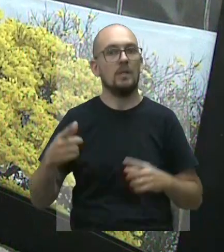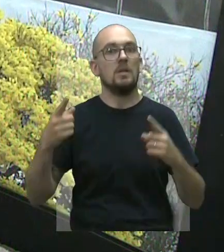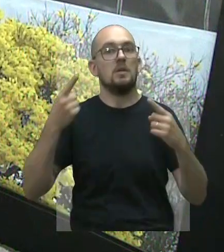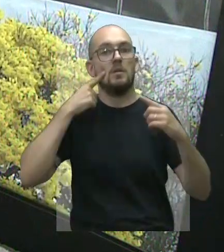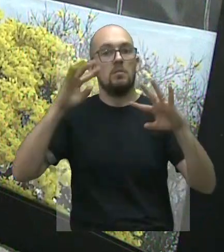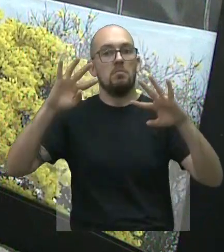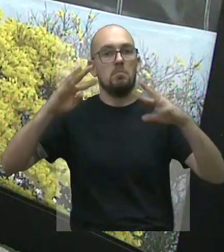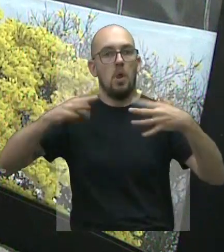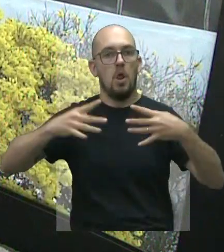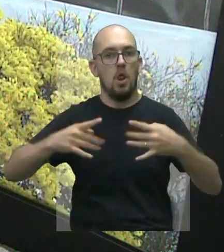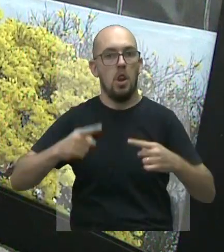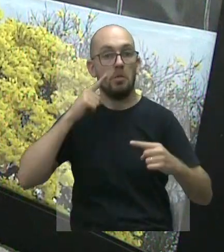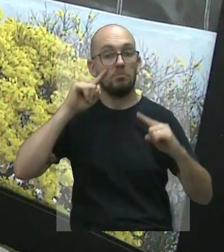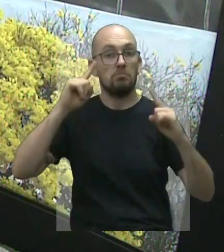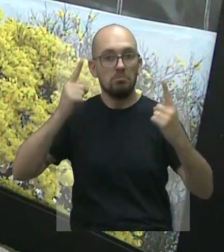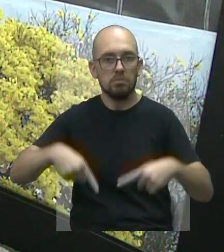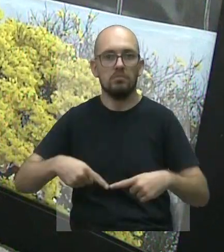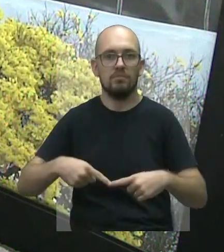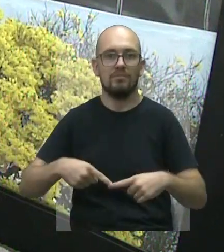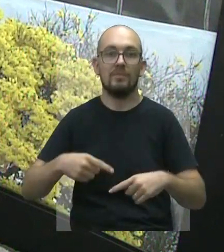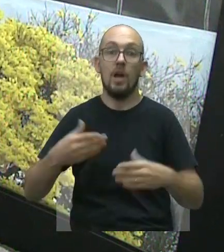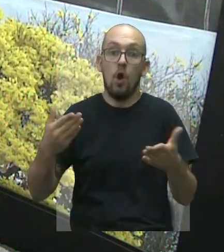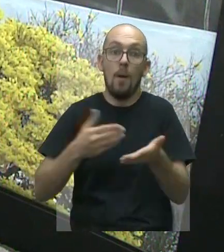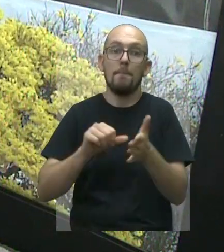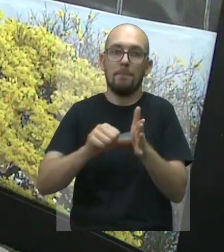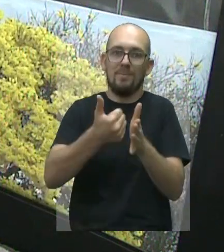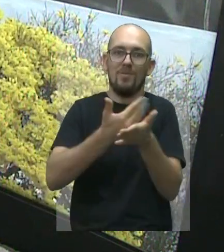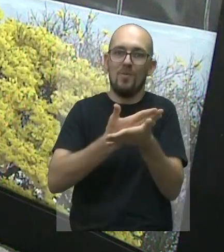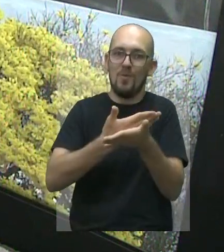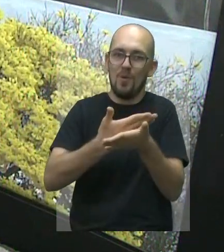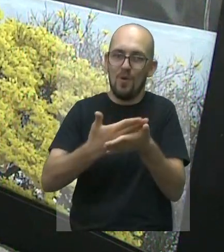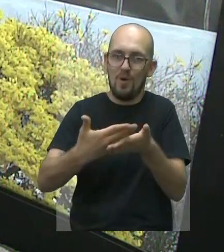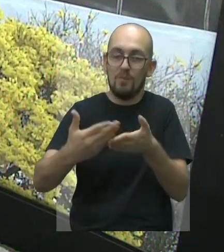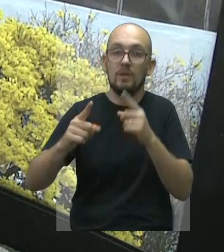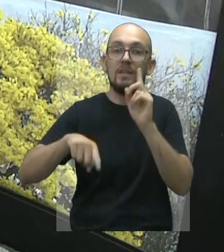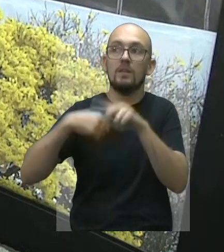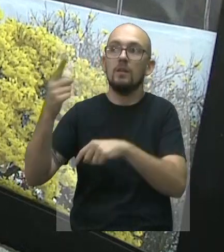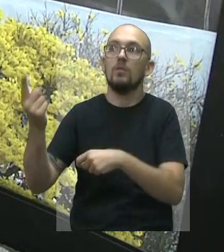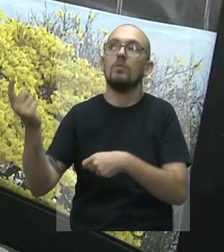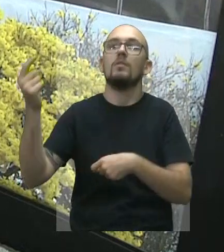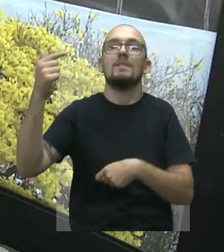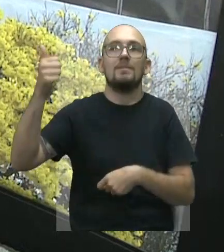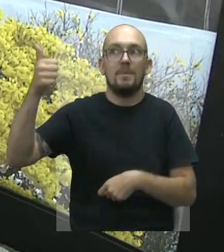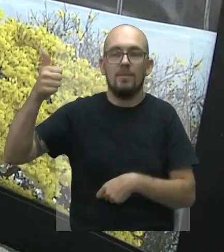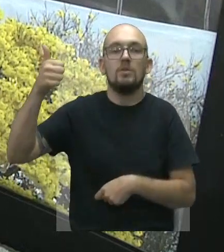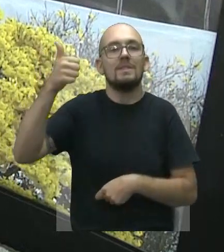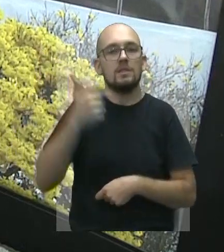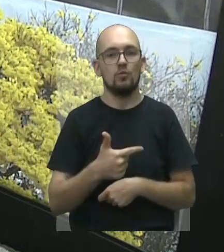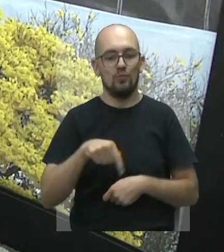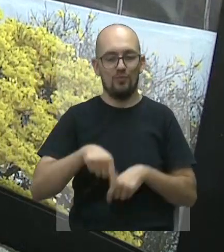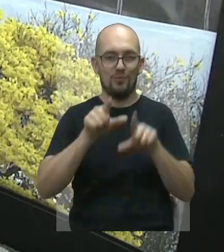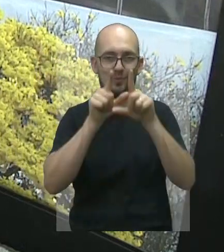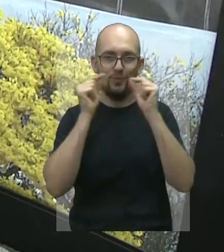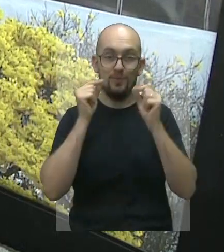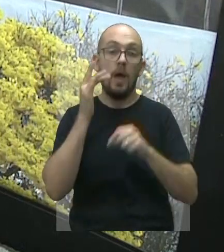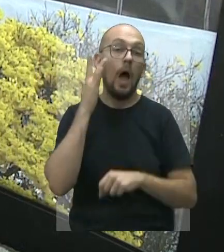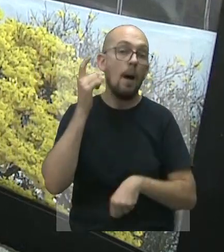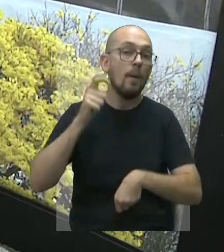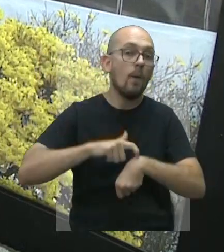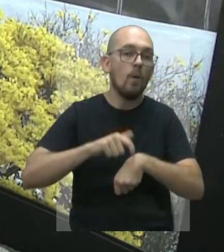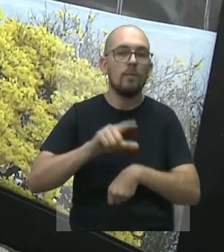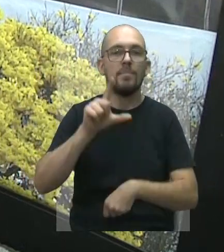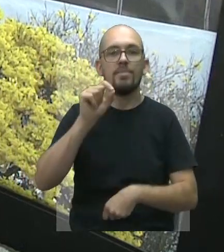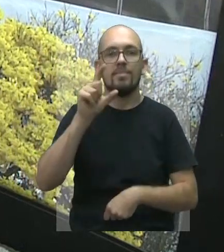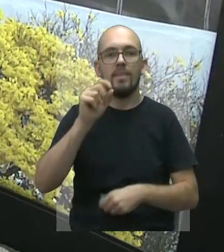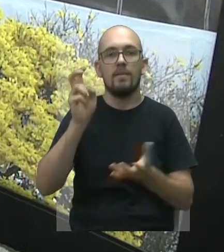partida das oitavas, depois tem um jogo de volta que vai ser disputado aqui no Jauzão. Então a partida de amanhã está marcada para as